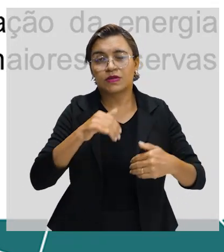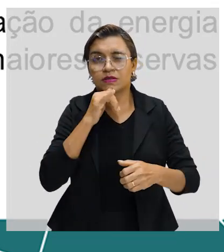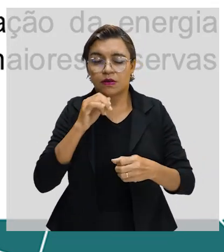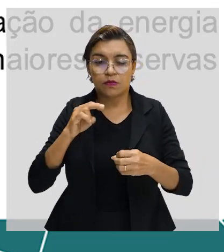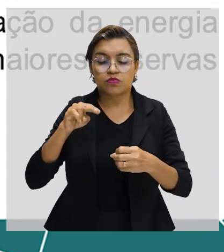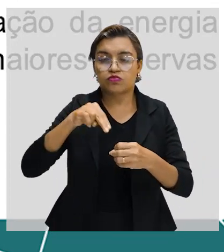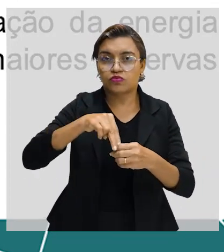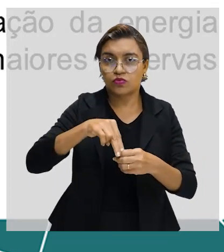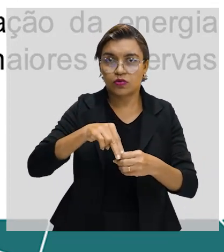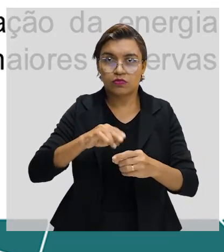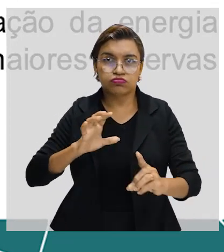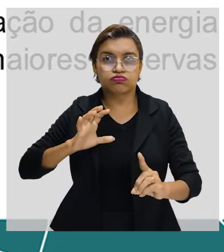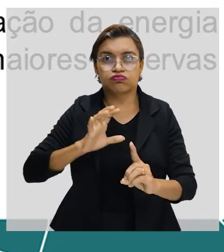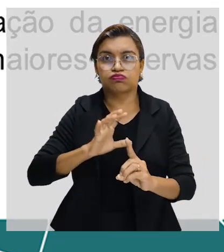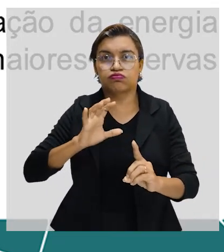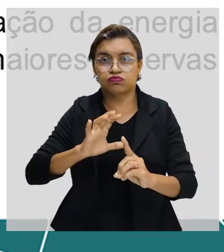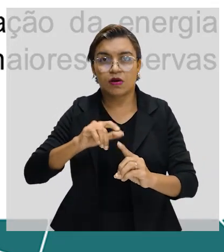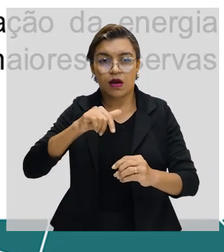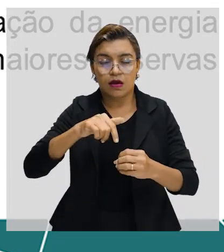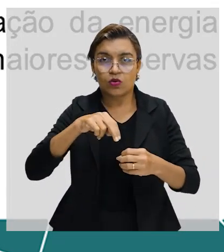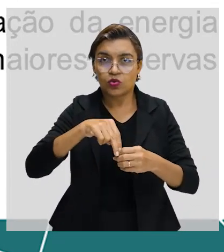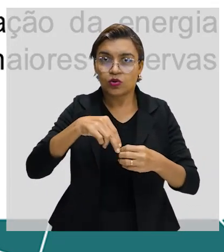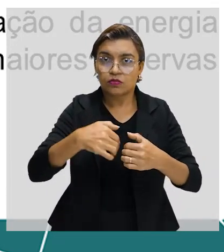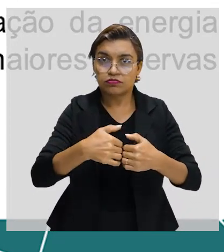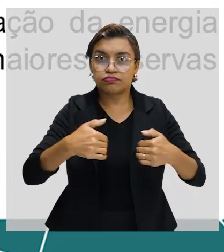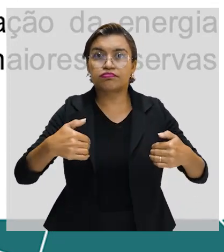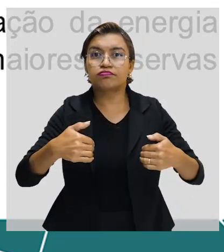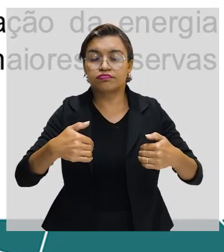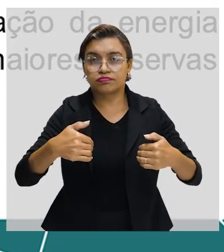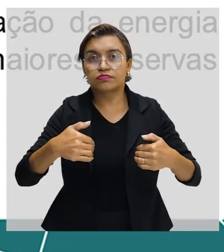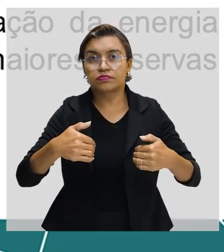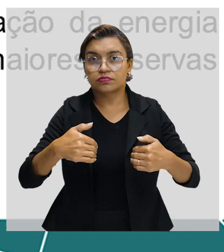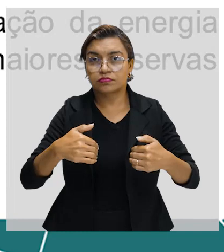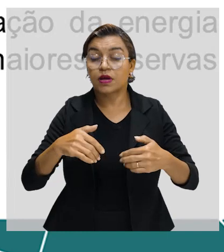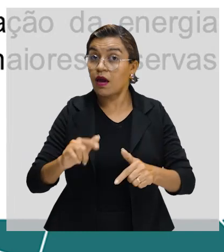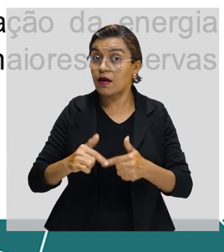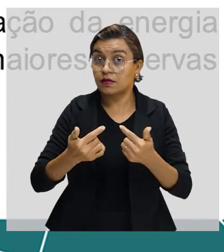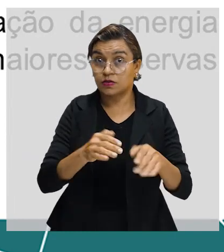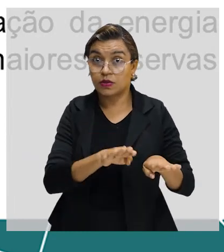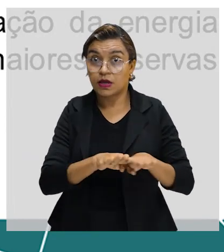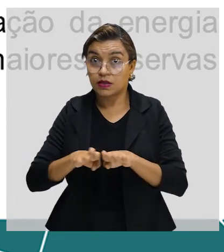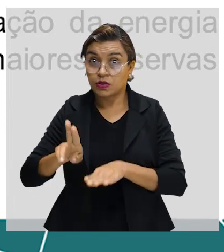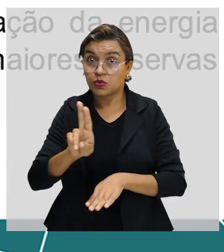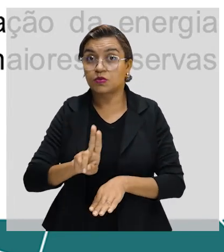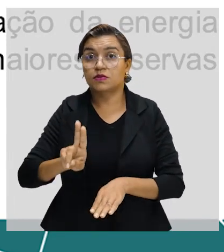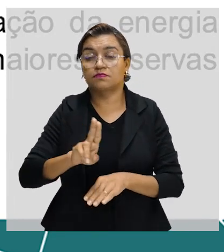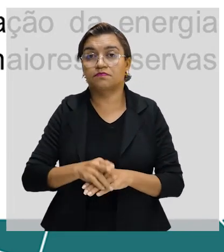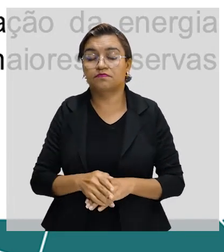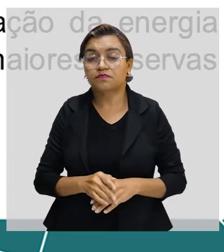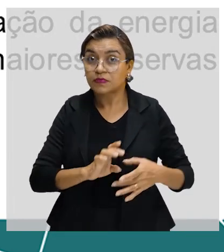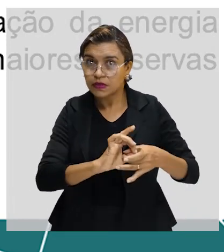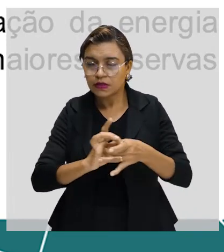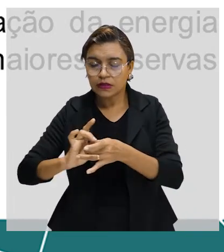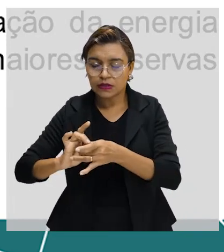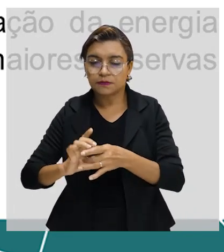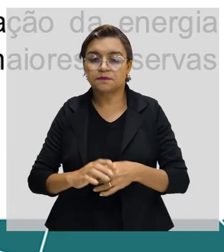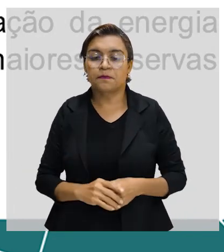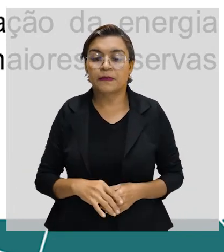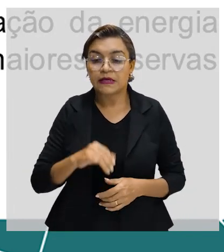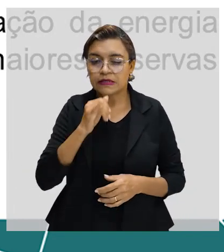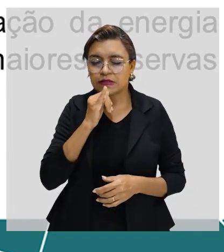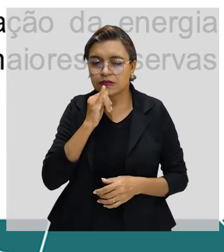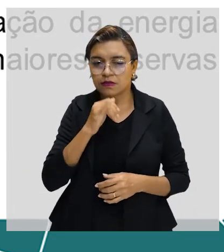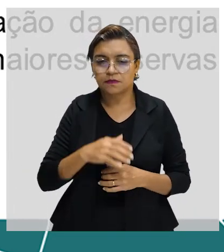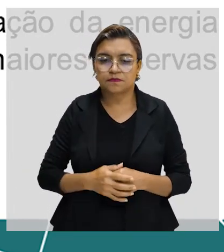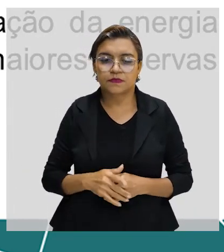liberar energia, tá certo? E utilizando a reação em cadeia, logicamente, certo? Então, a forma mais